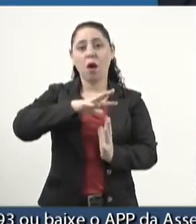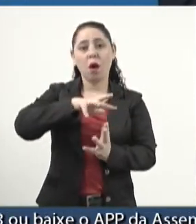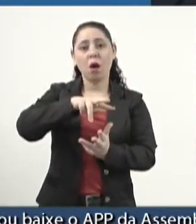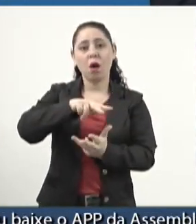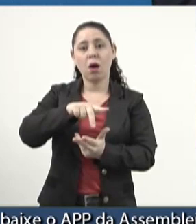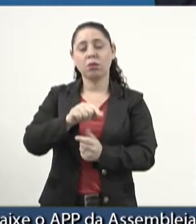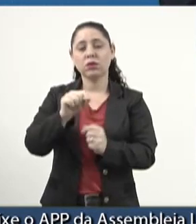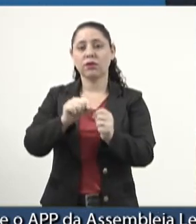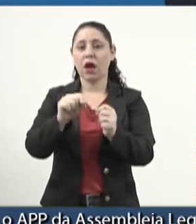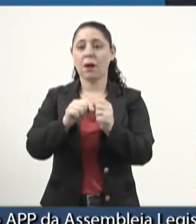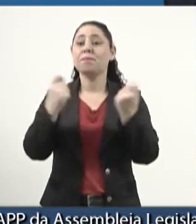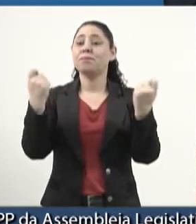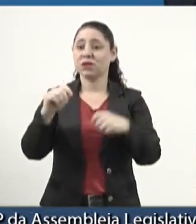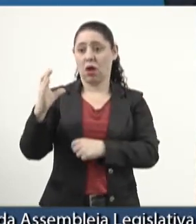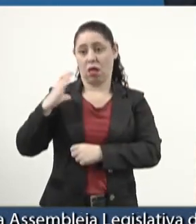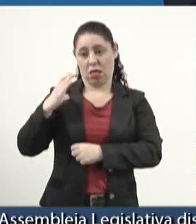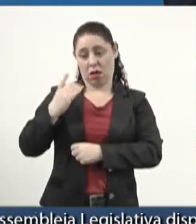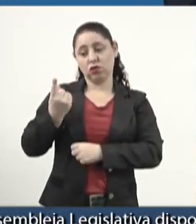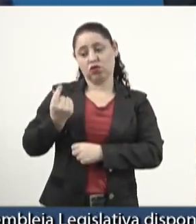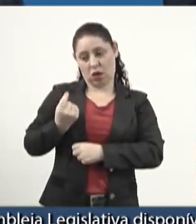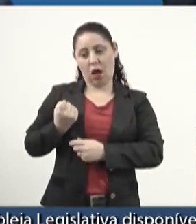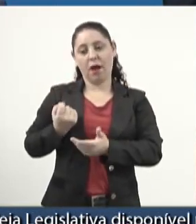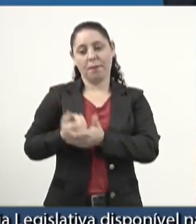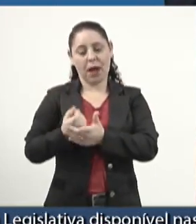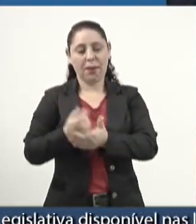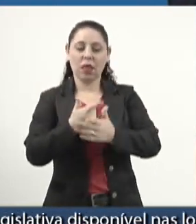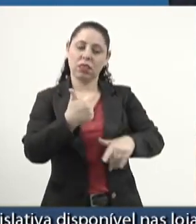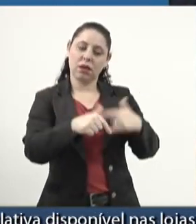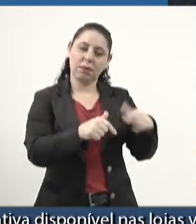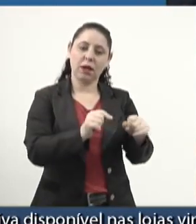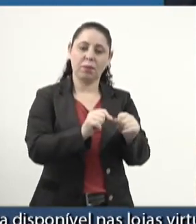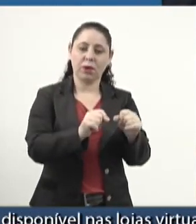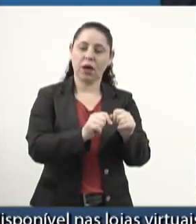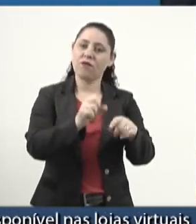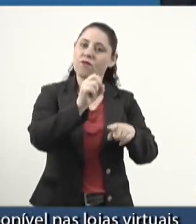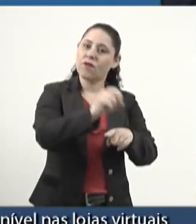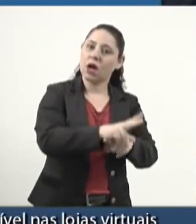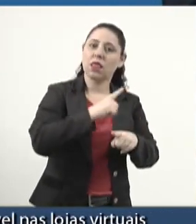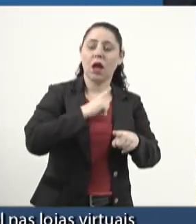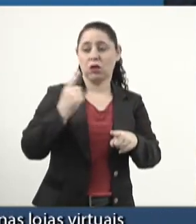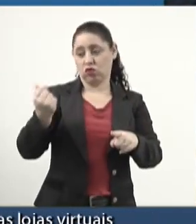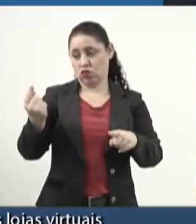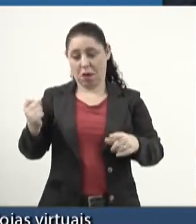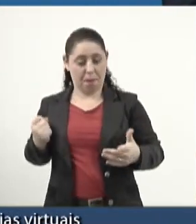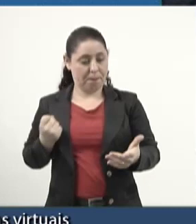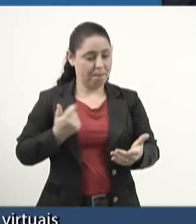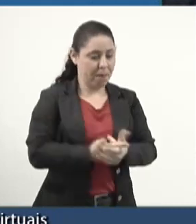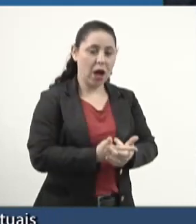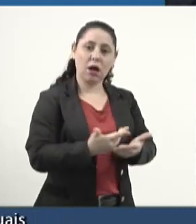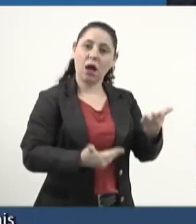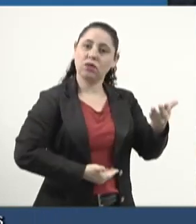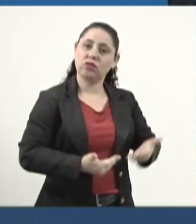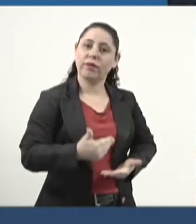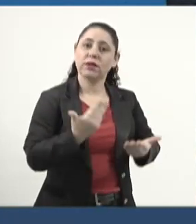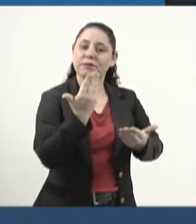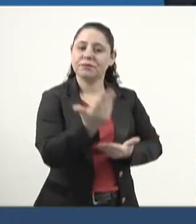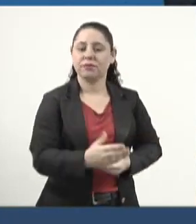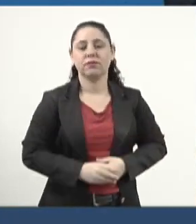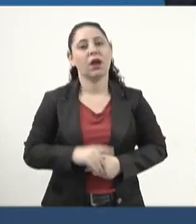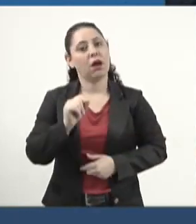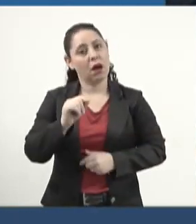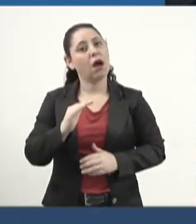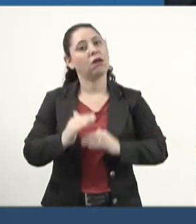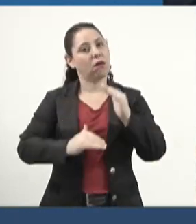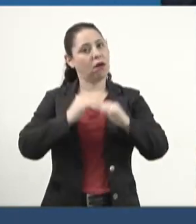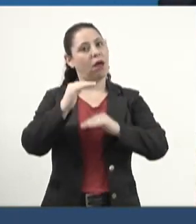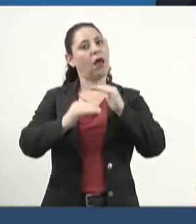que anda sem o dinheiro e o trabalho. Porque o trabalho se oferece e o dinheiro paga o trabalho. E quem cresce